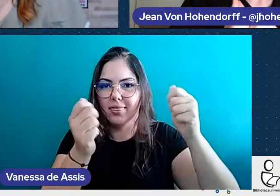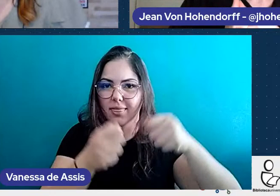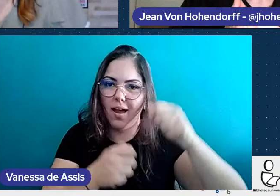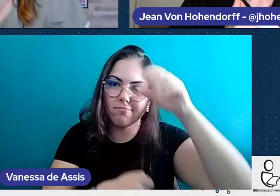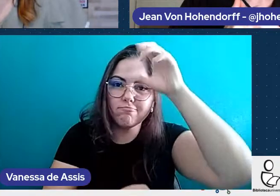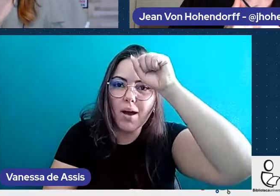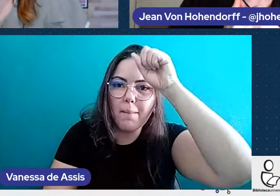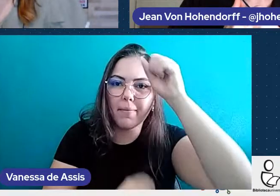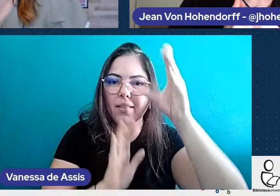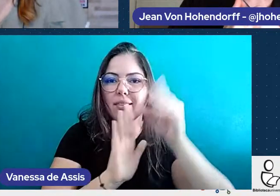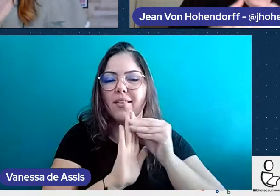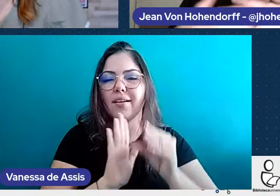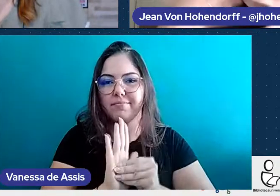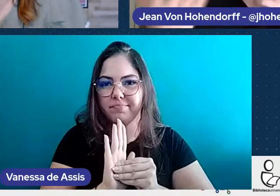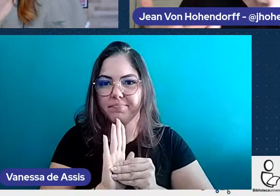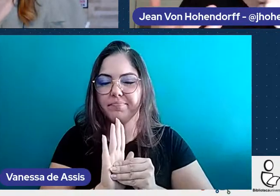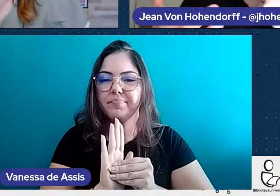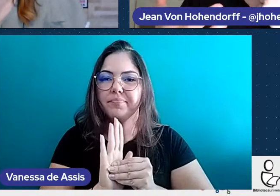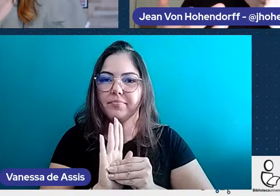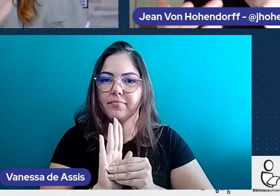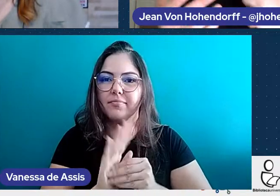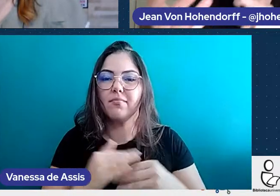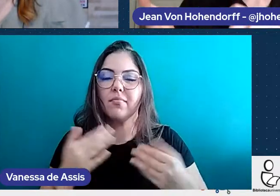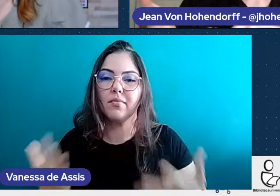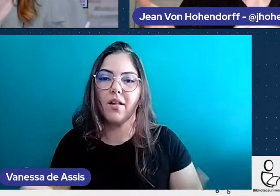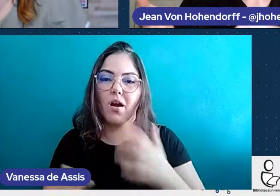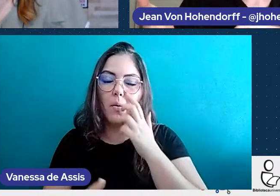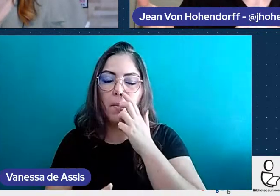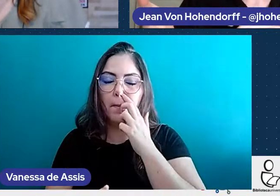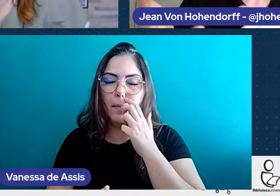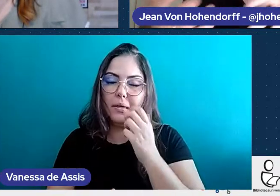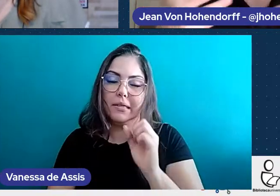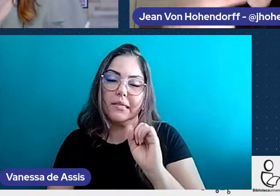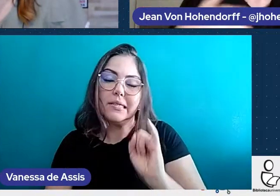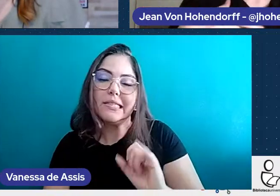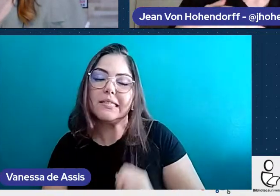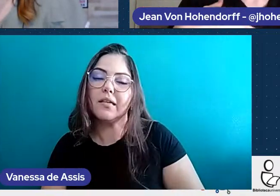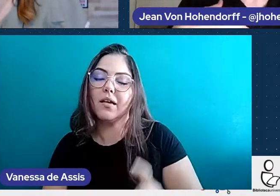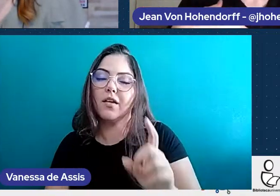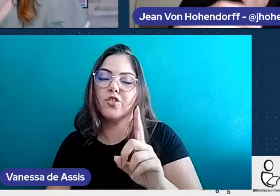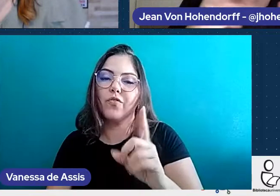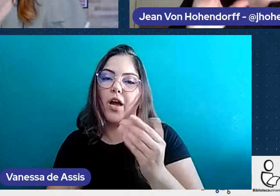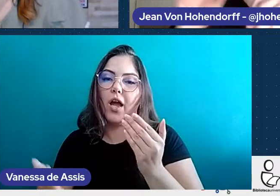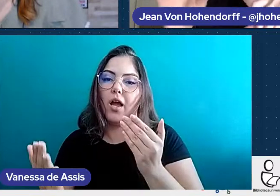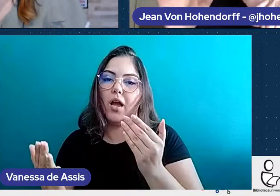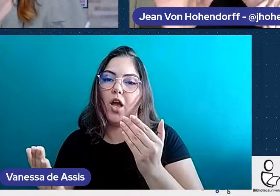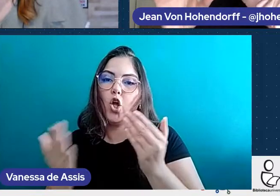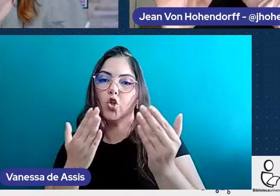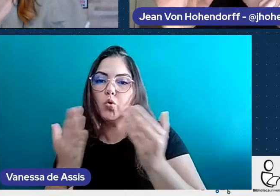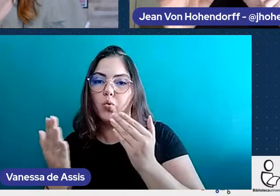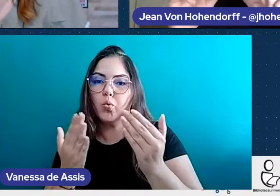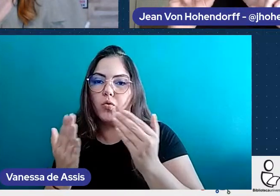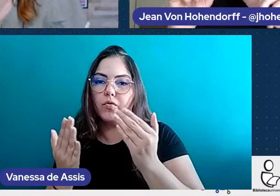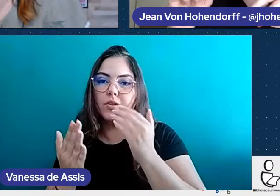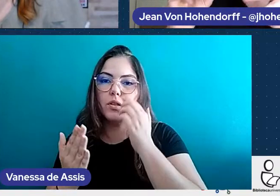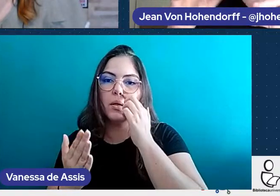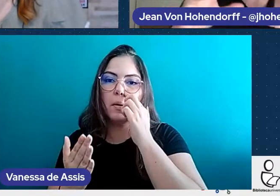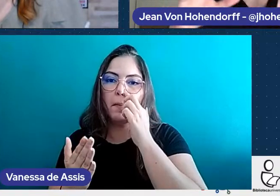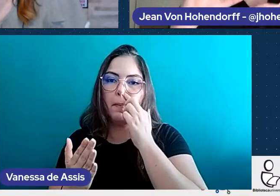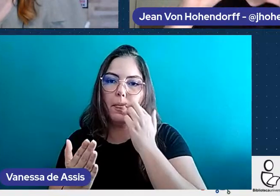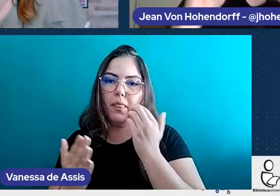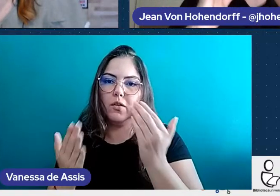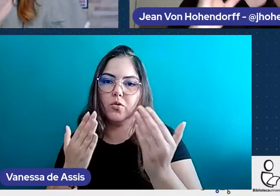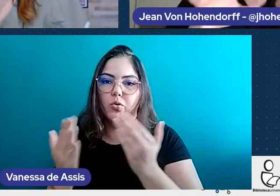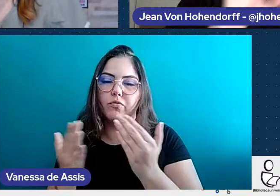conteúdo. Então, se vocês tiverem dificuldade em encontrar o artigo, eu posso me comprometer hoje a colocar lá nos stories do